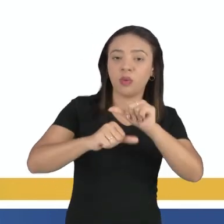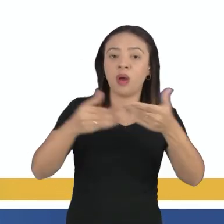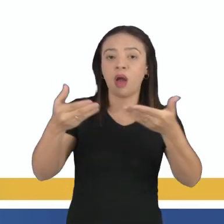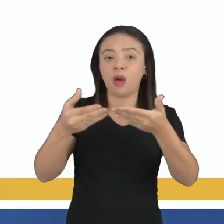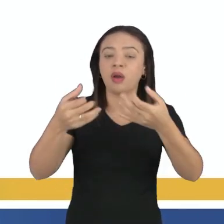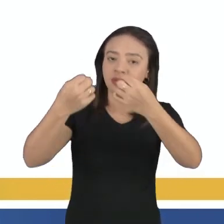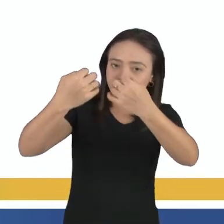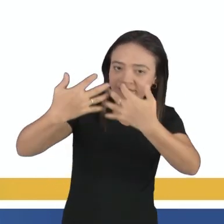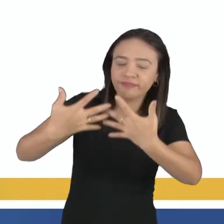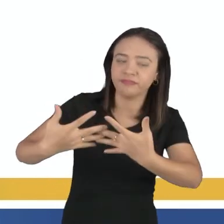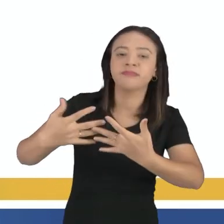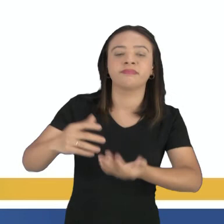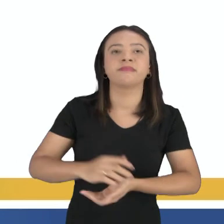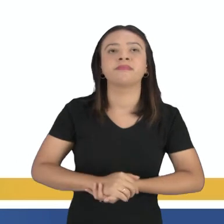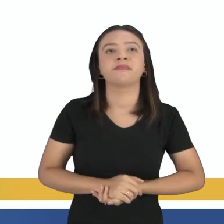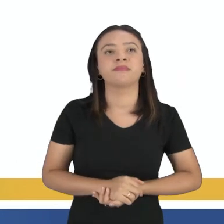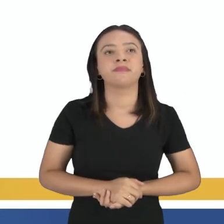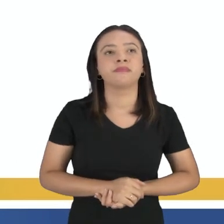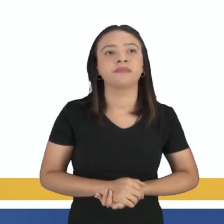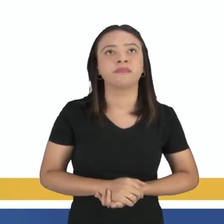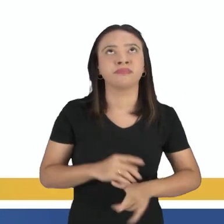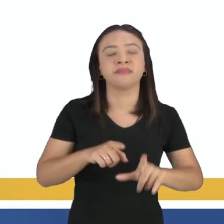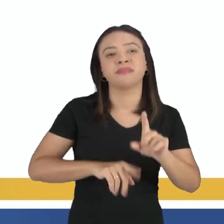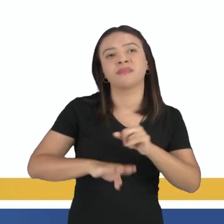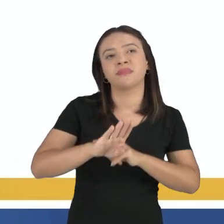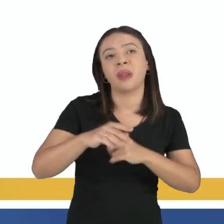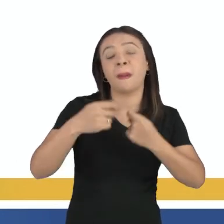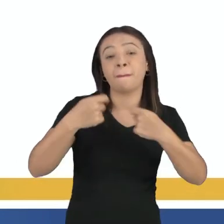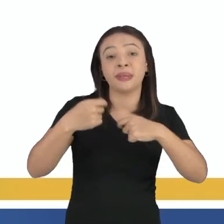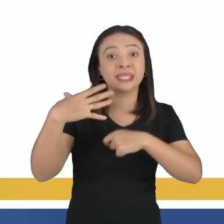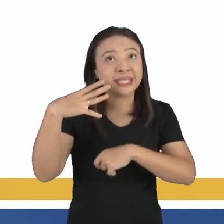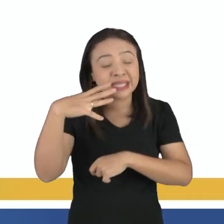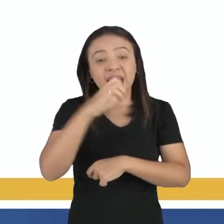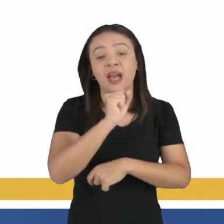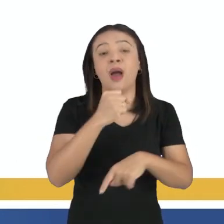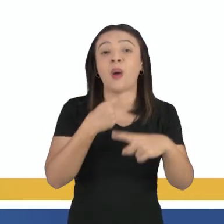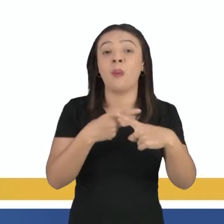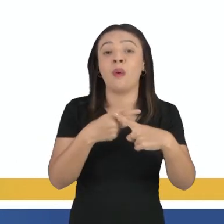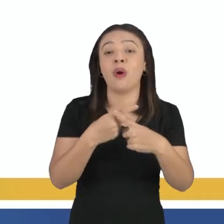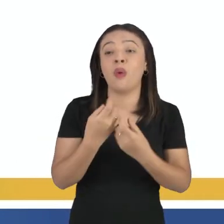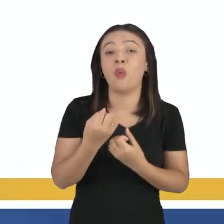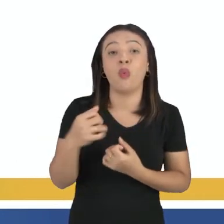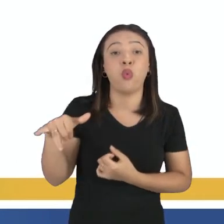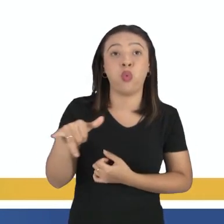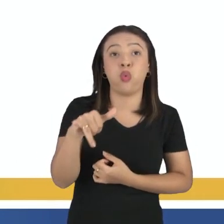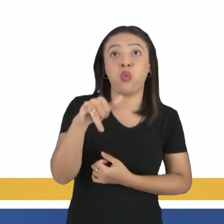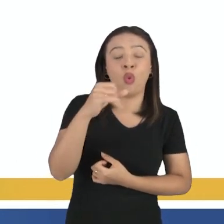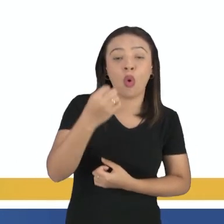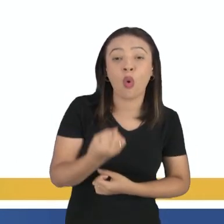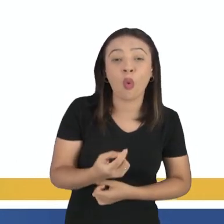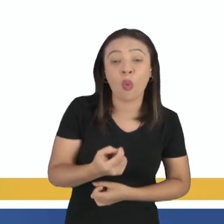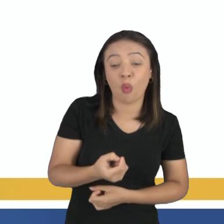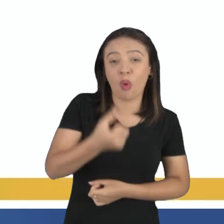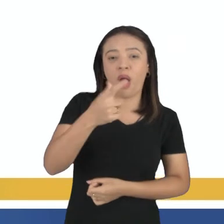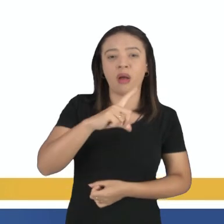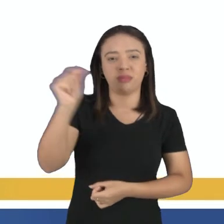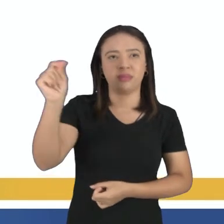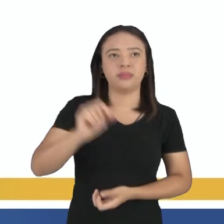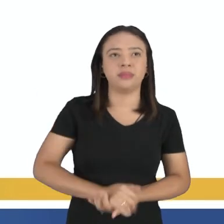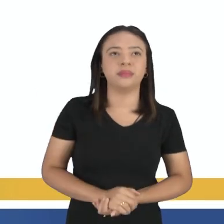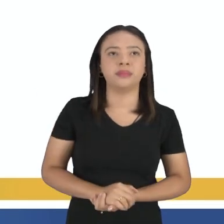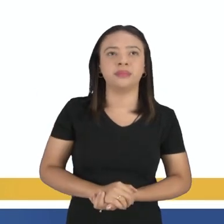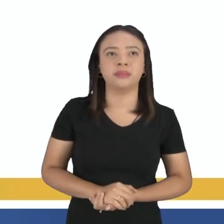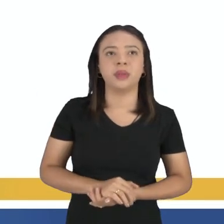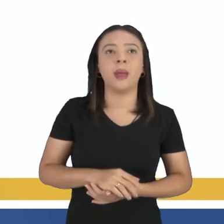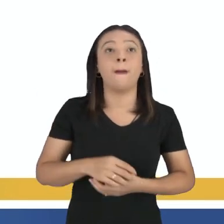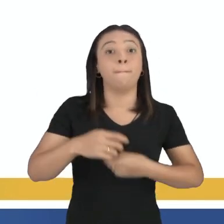quê? Explicativa, né? Precisamos nos apressar, o voo já está quase partindo. Precisamos nos